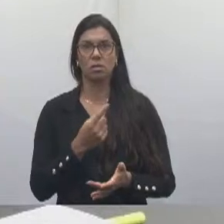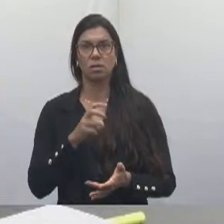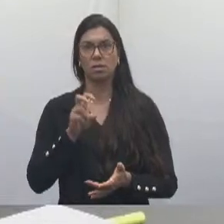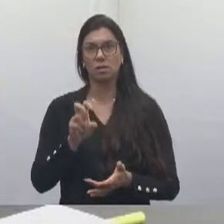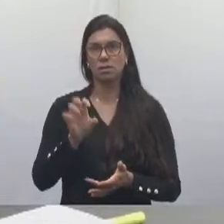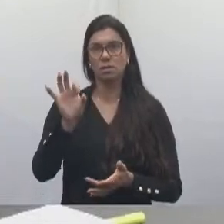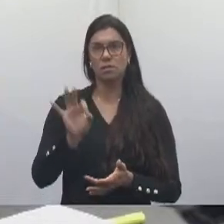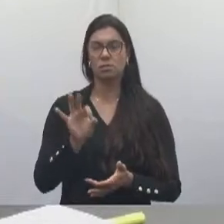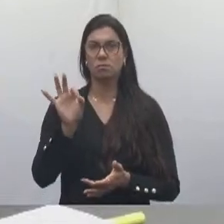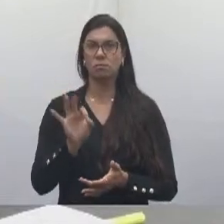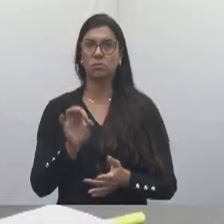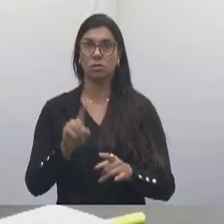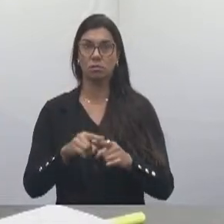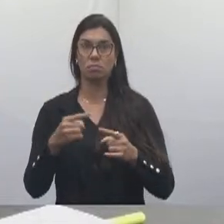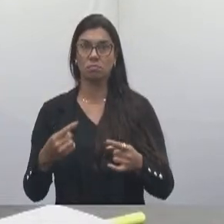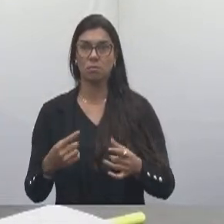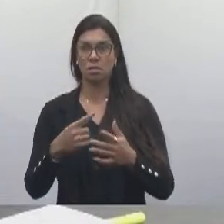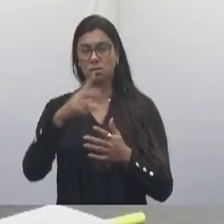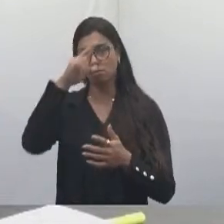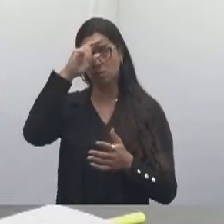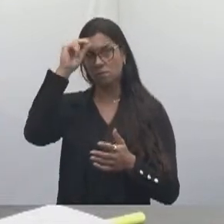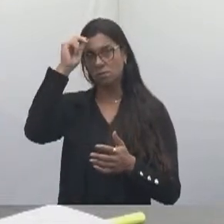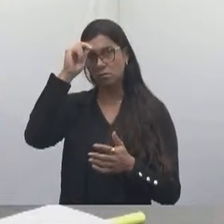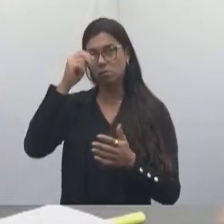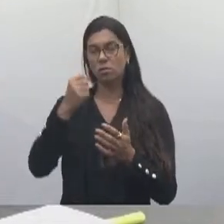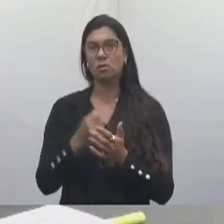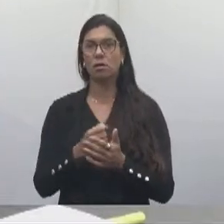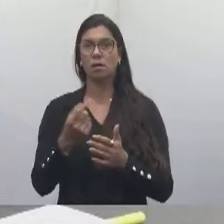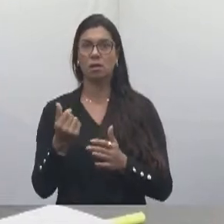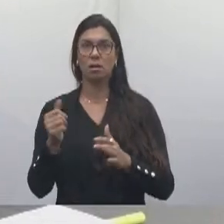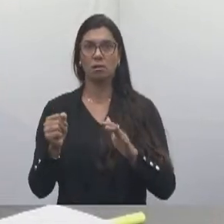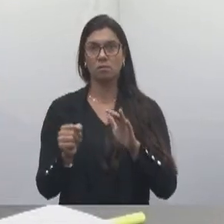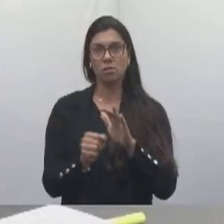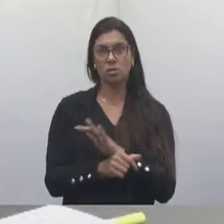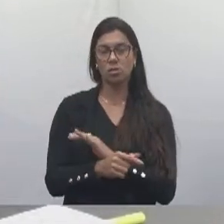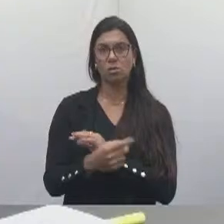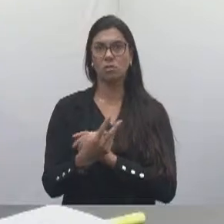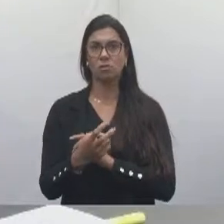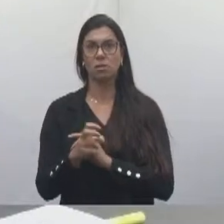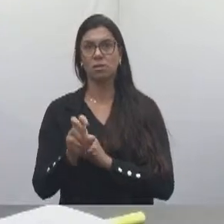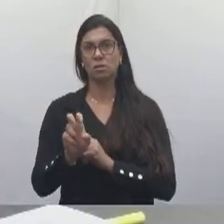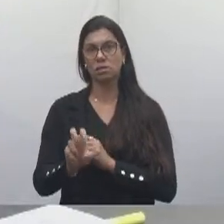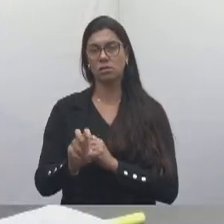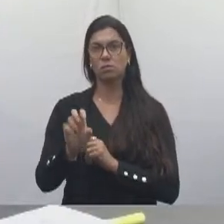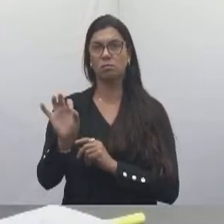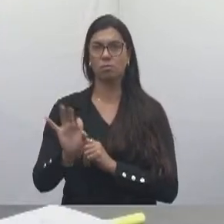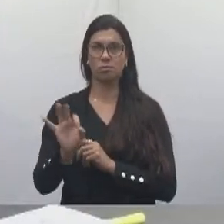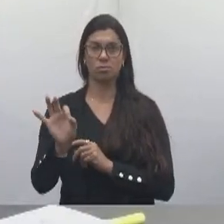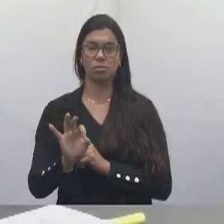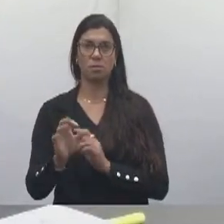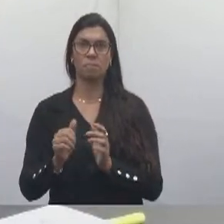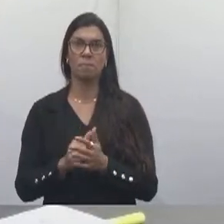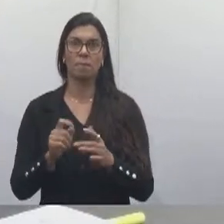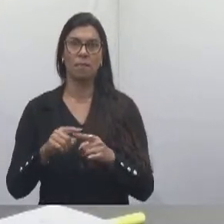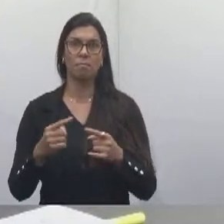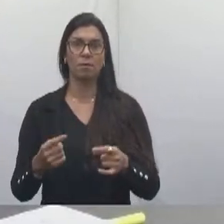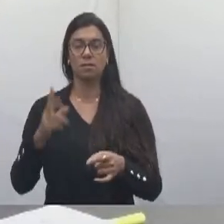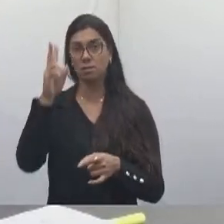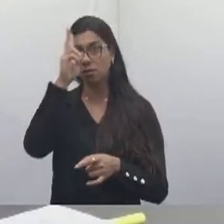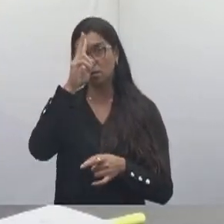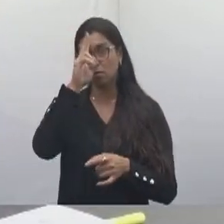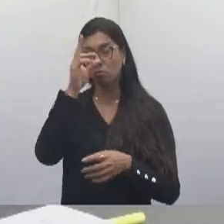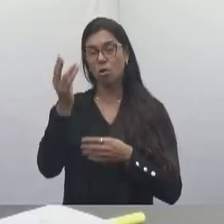investiu 28%. De onde que vem esse recurso? Do Tesouro. Eu lembro em 2015 como que era a Santa